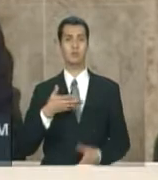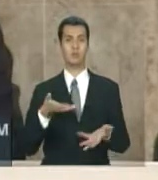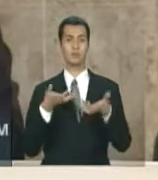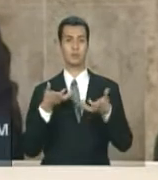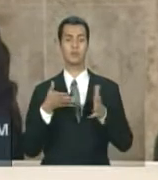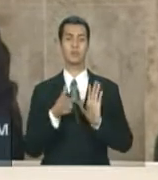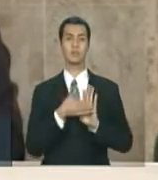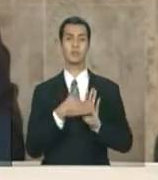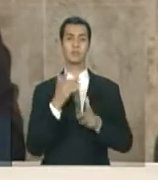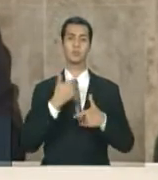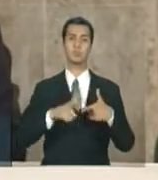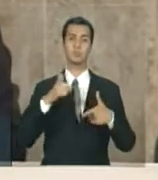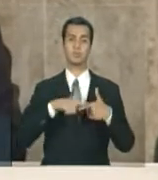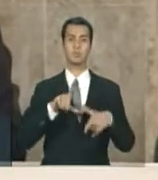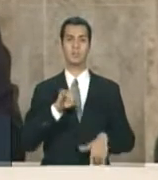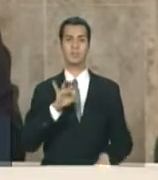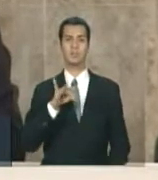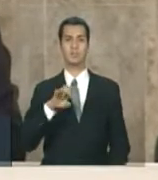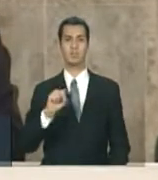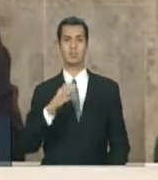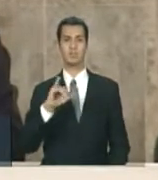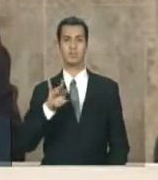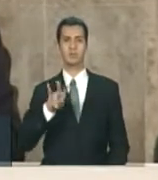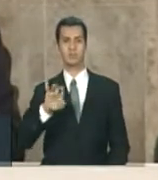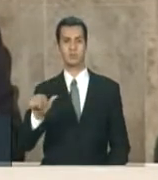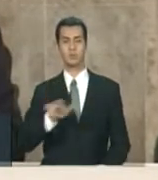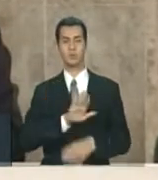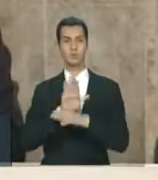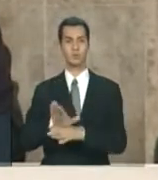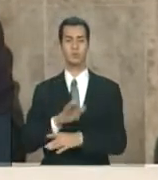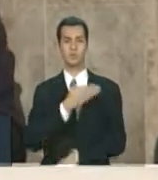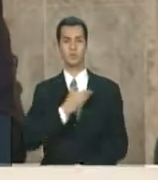civil para o governo federal.